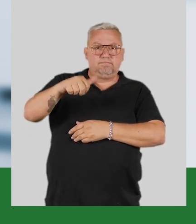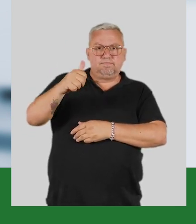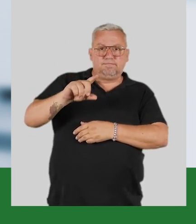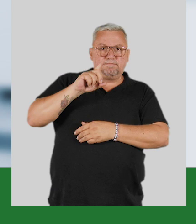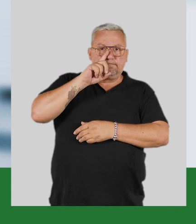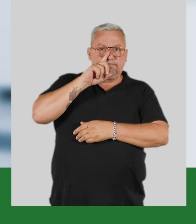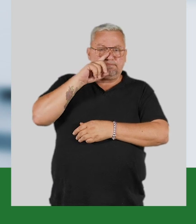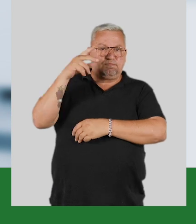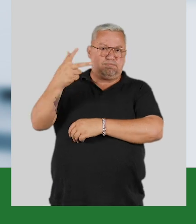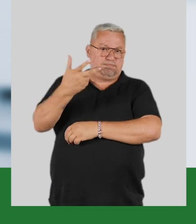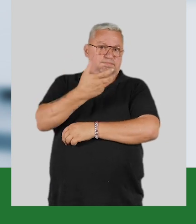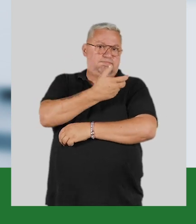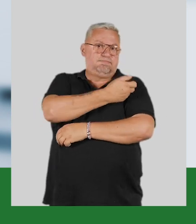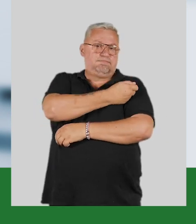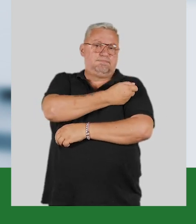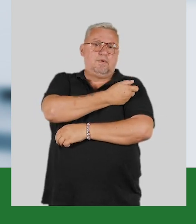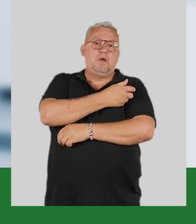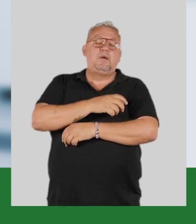vacinar.